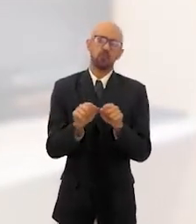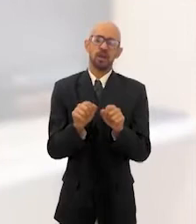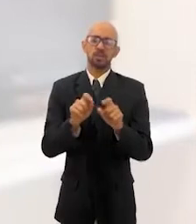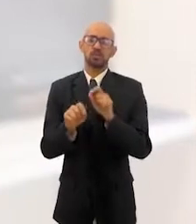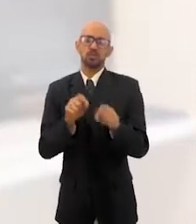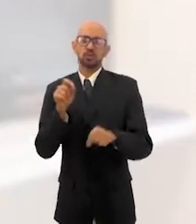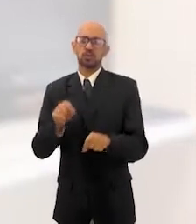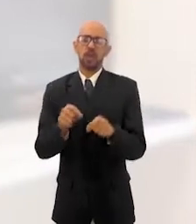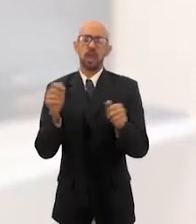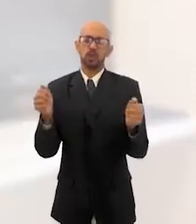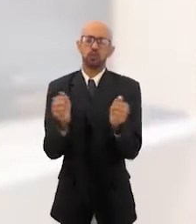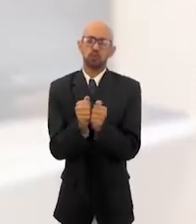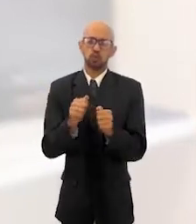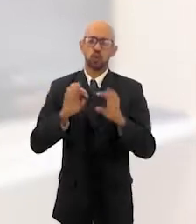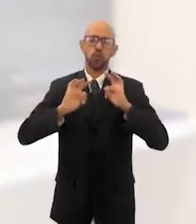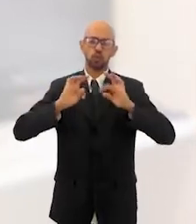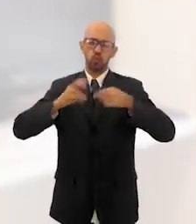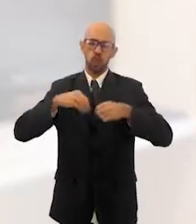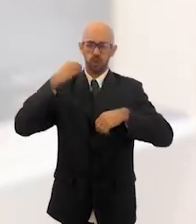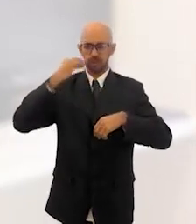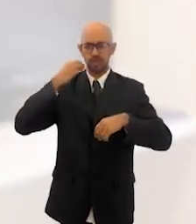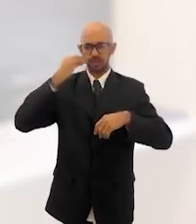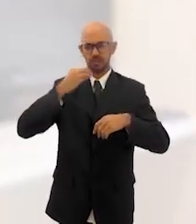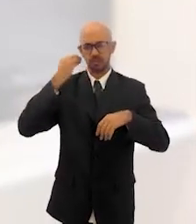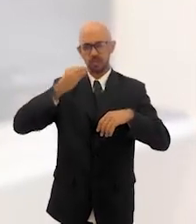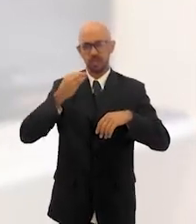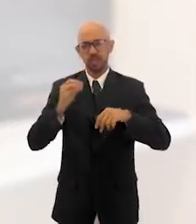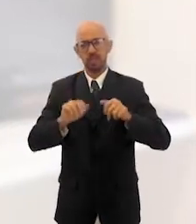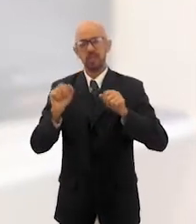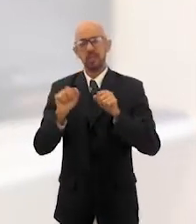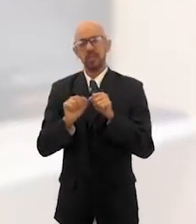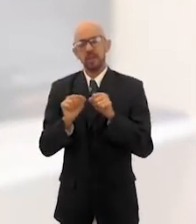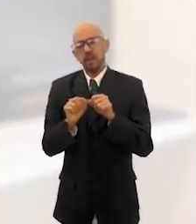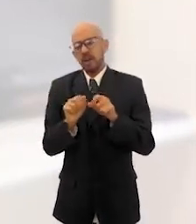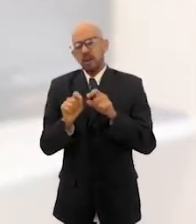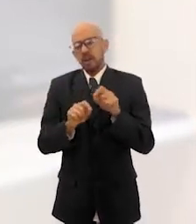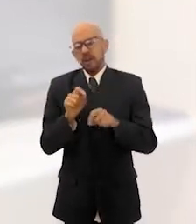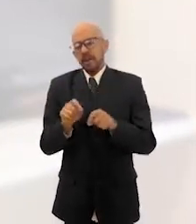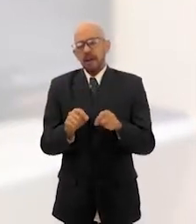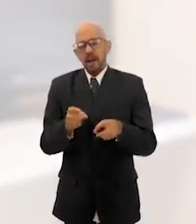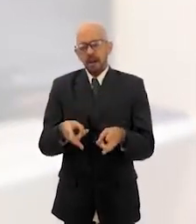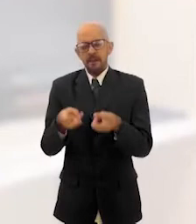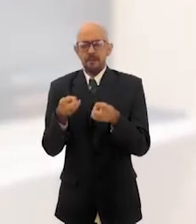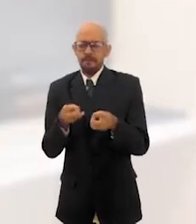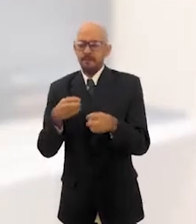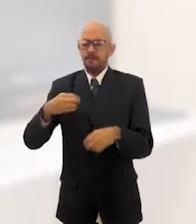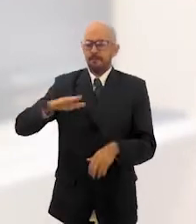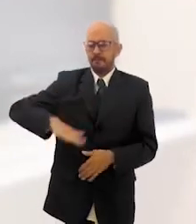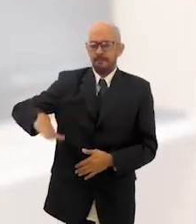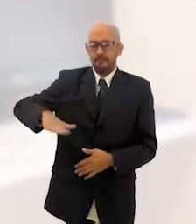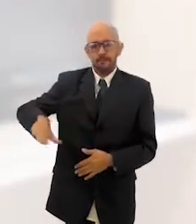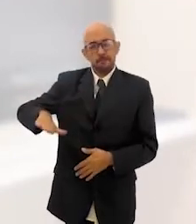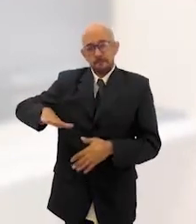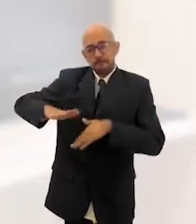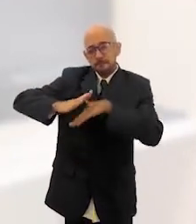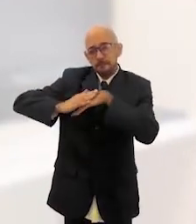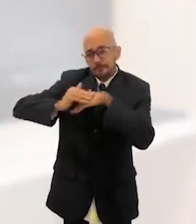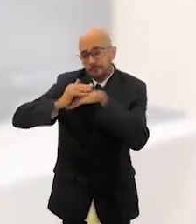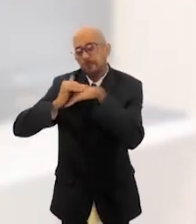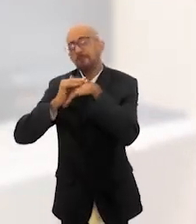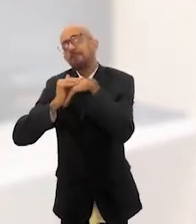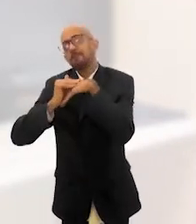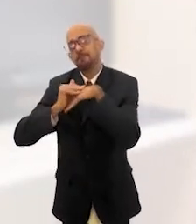também, além de todas as suas experiências, enfim, você ter esse olhar para a sua infância tão carinhoso,